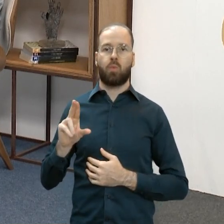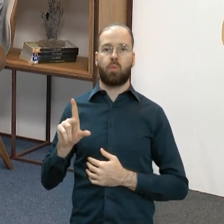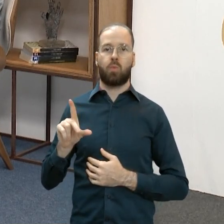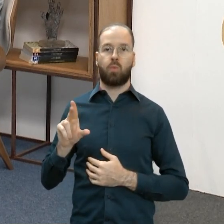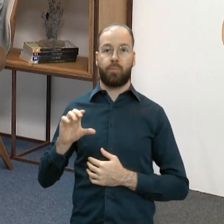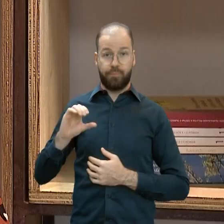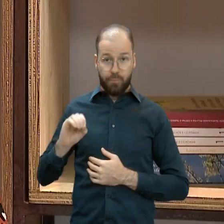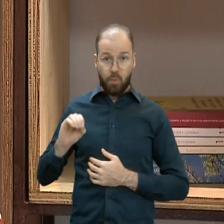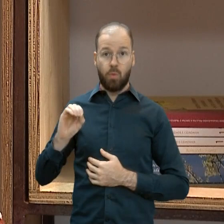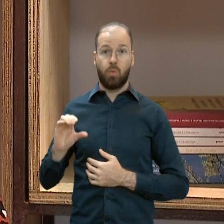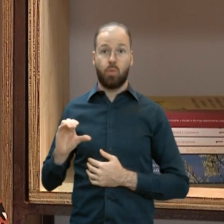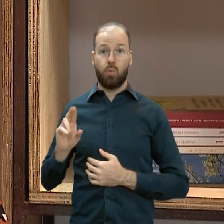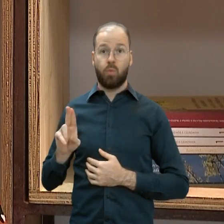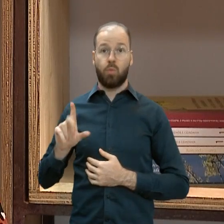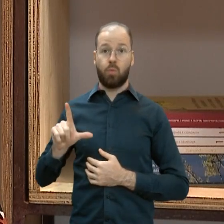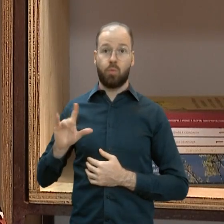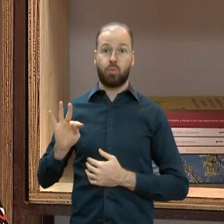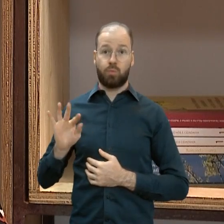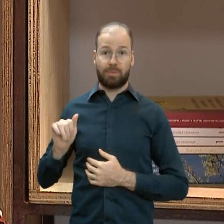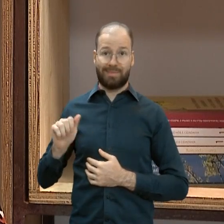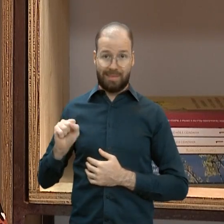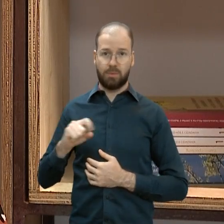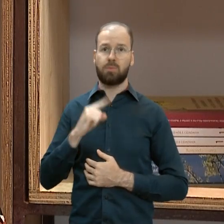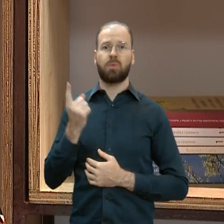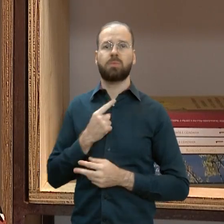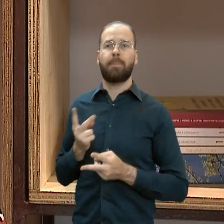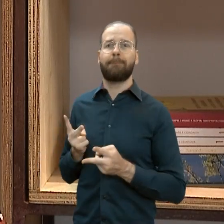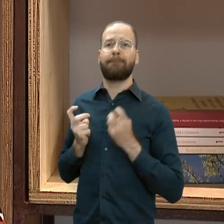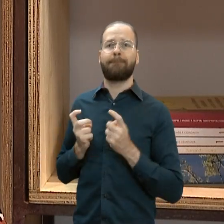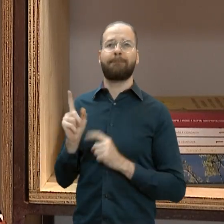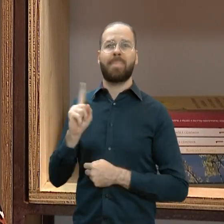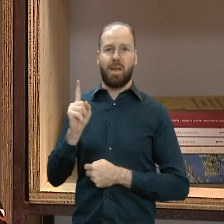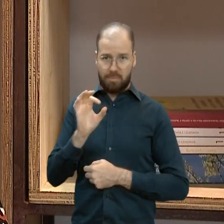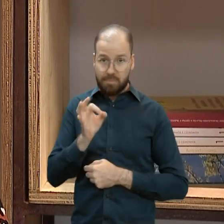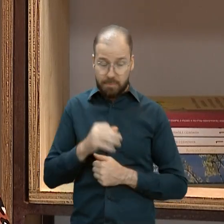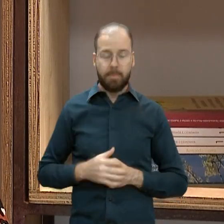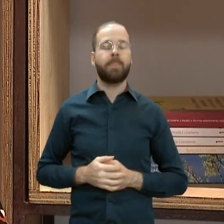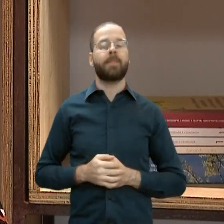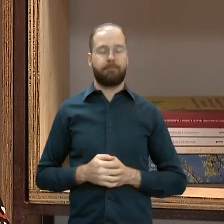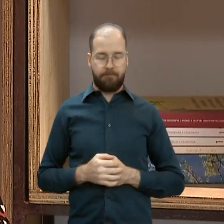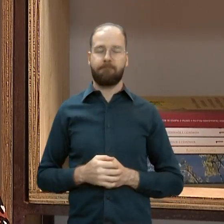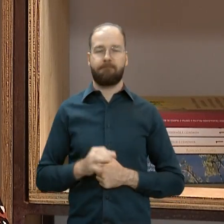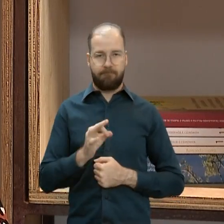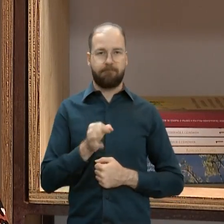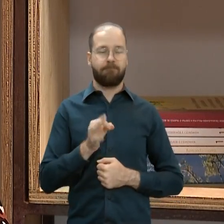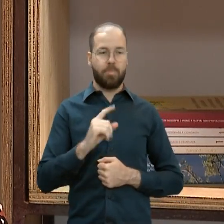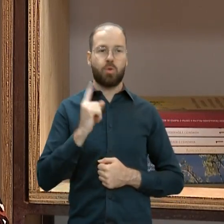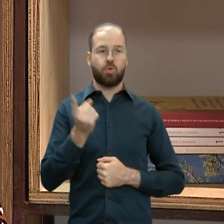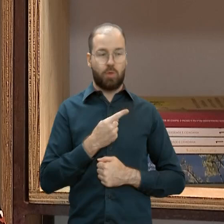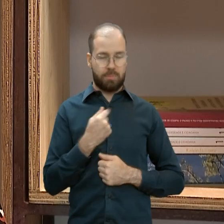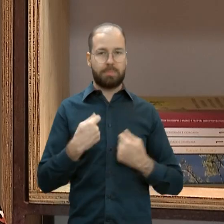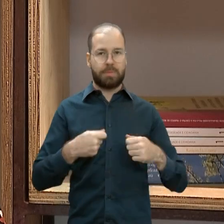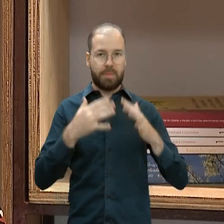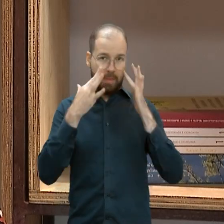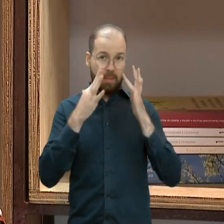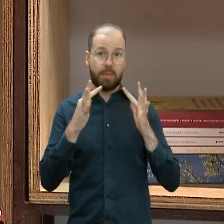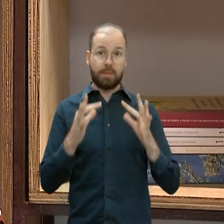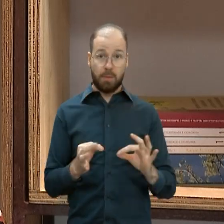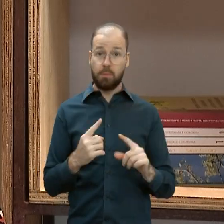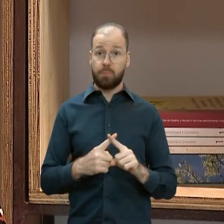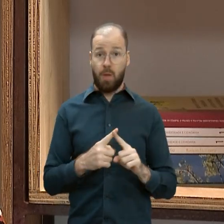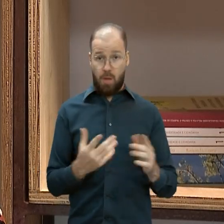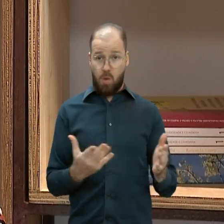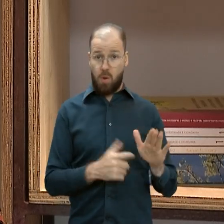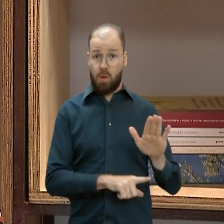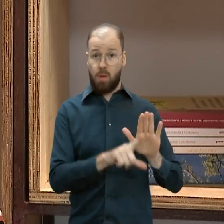temos que ficar assim, atentos em relação às deficiências ocultas, porque é uma lei nova que surge